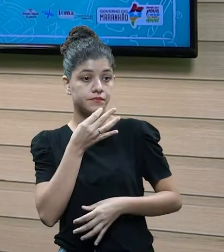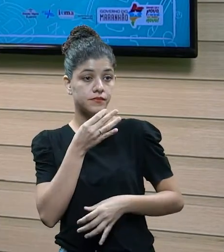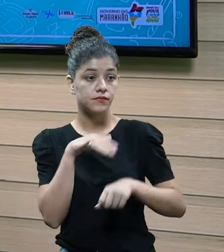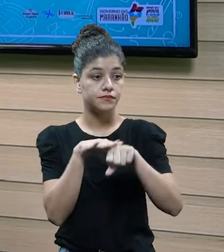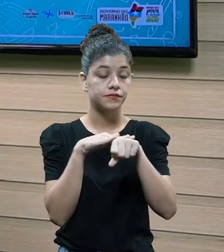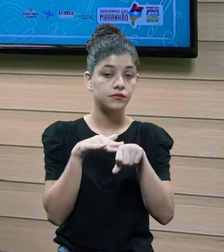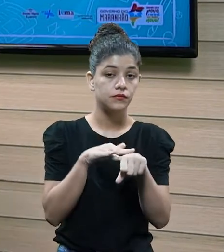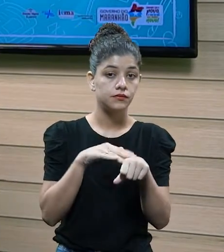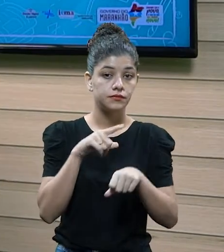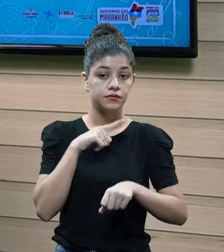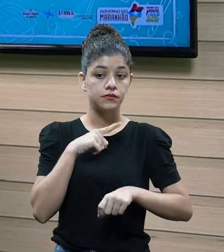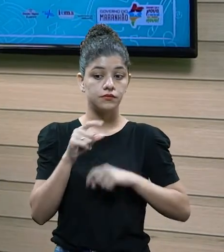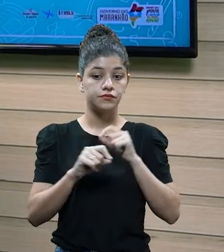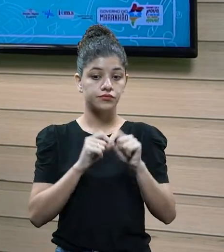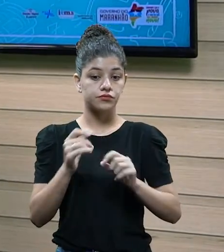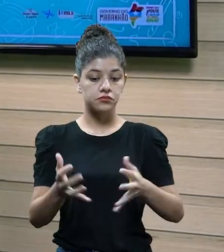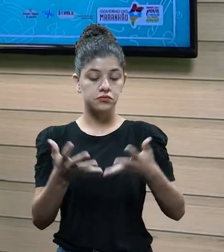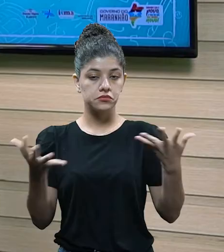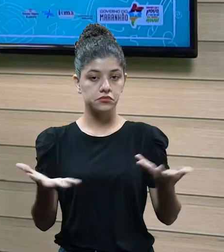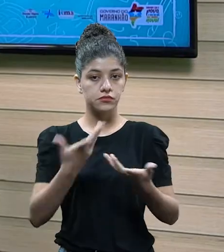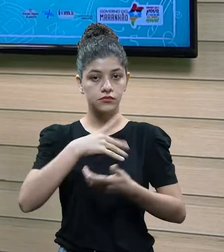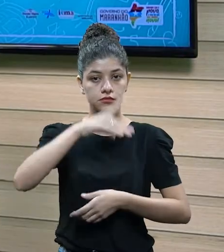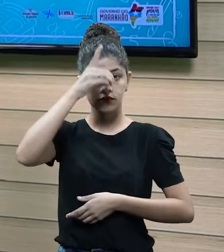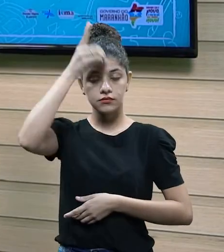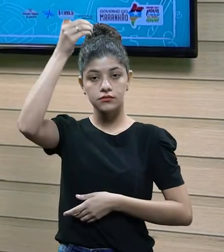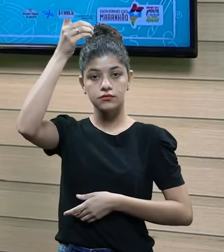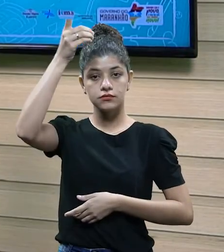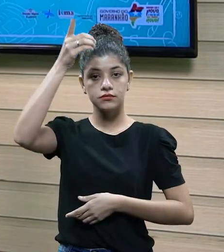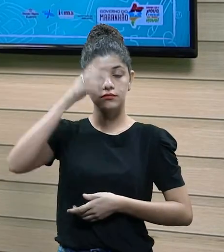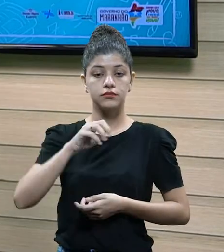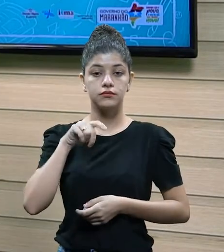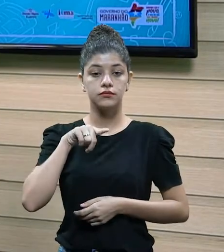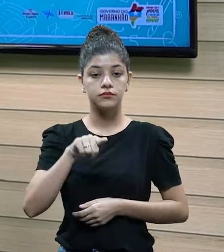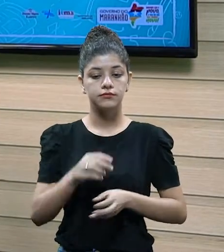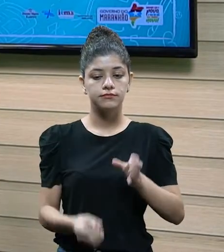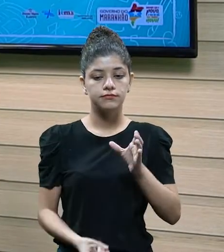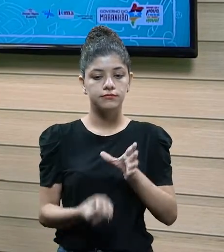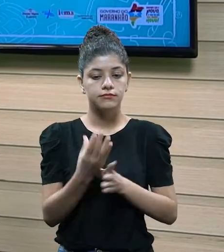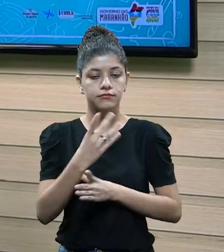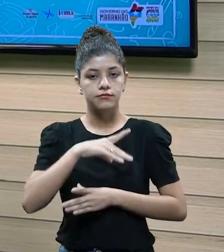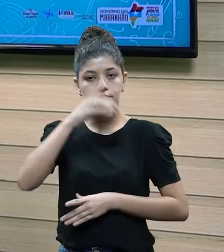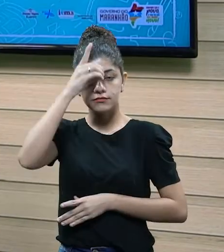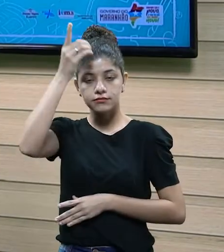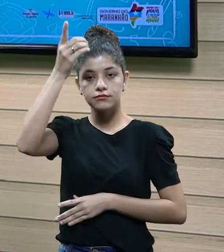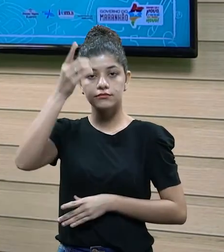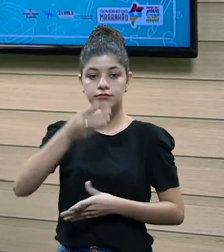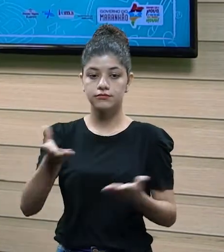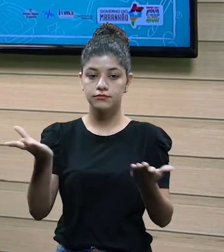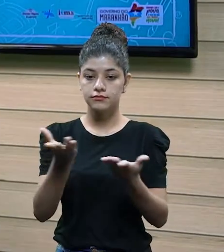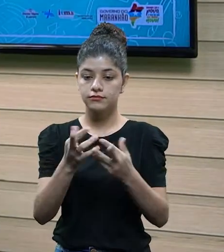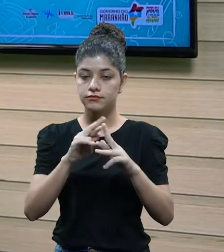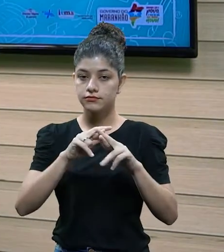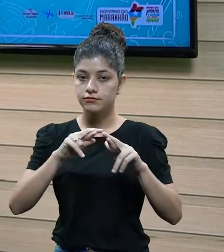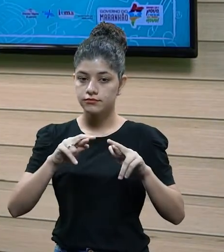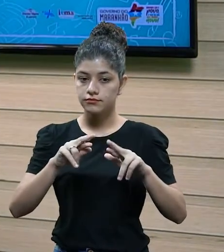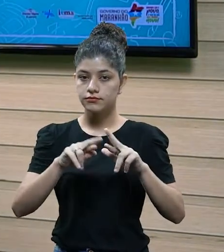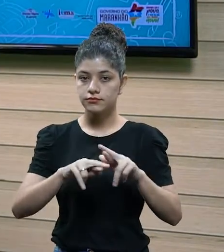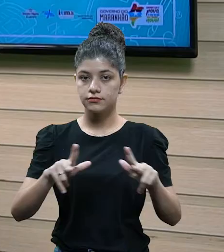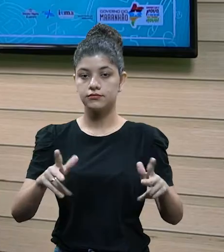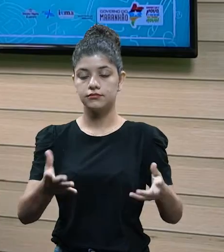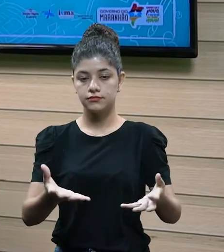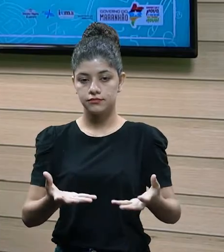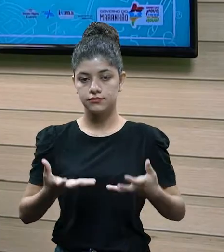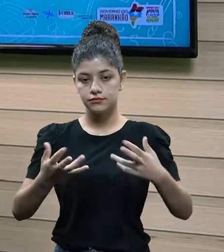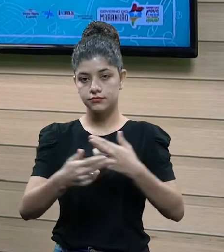vai estimular a criatividade. O que é criatividade? É você criar. É você tentar fazer diferente. Nós temos